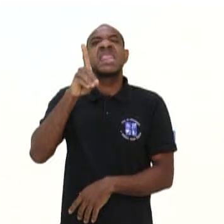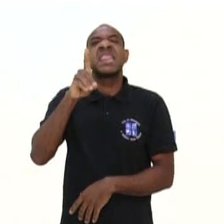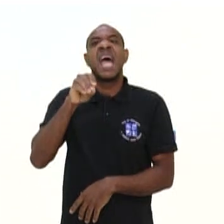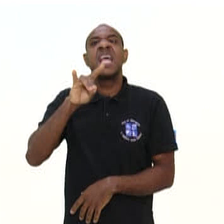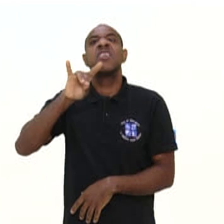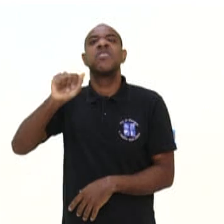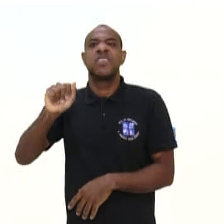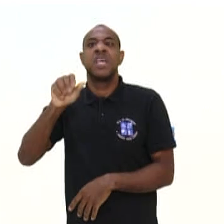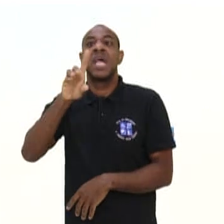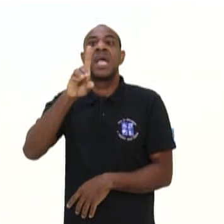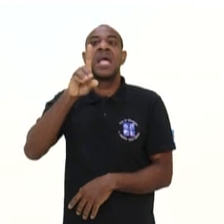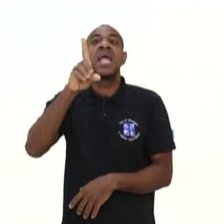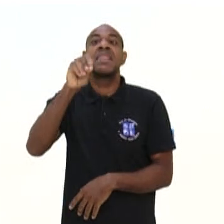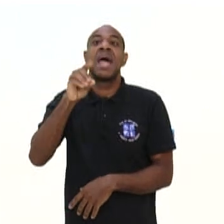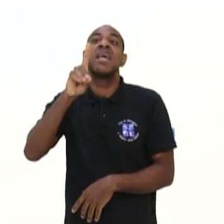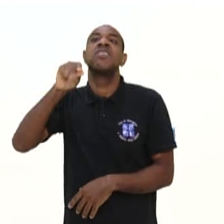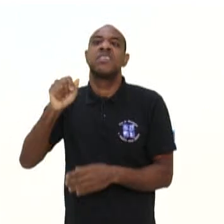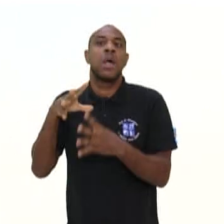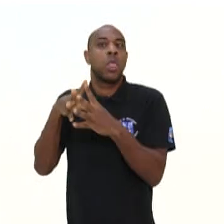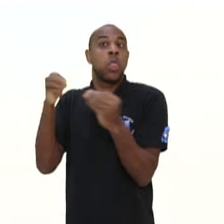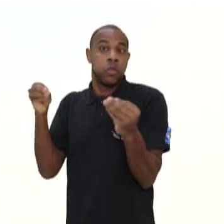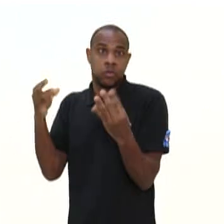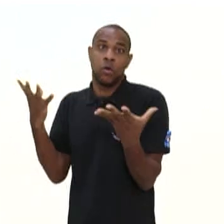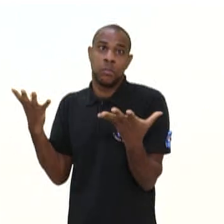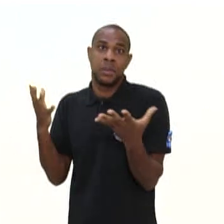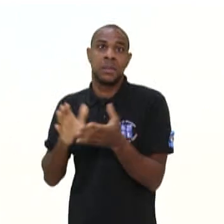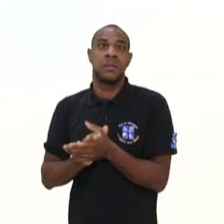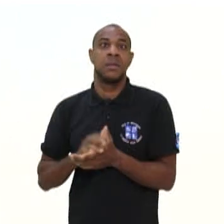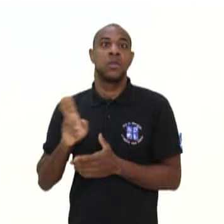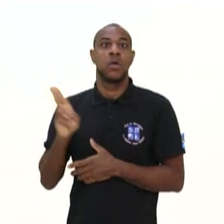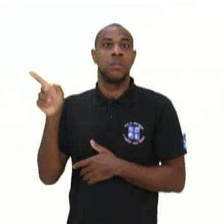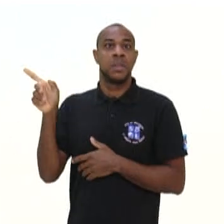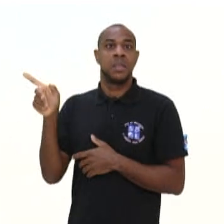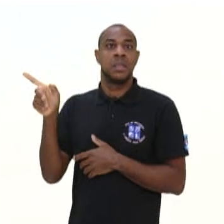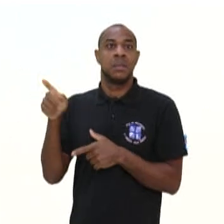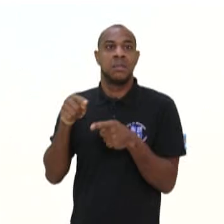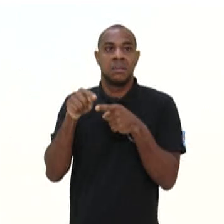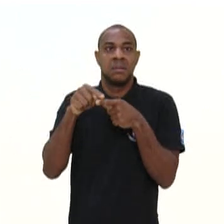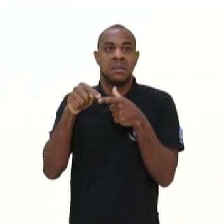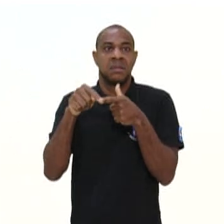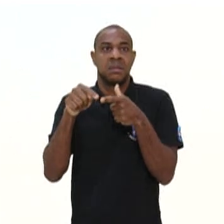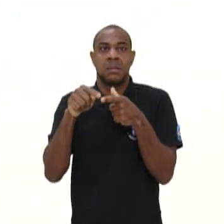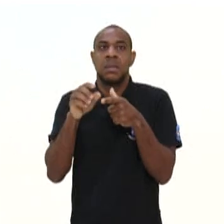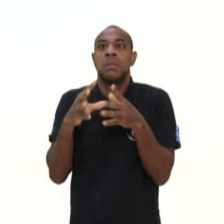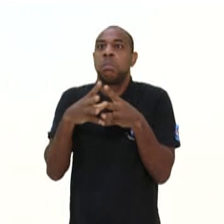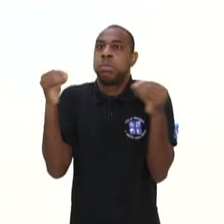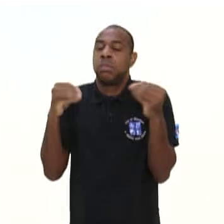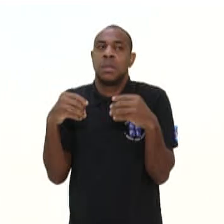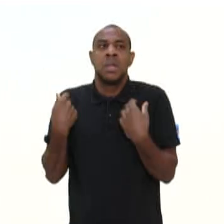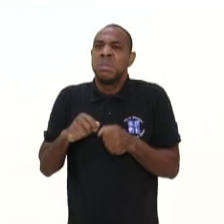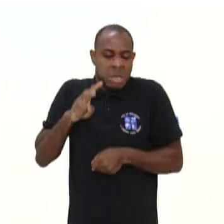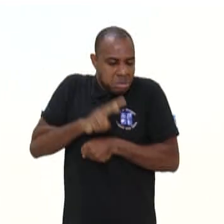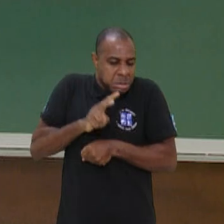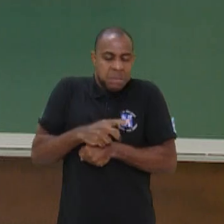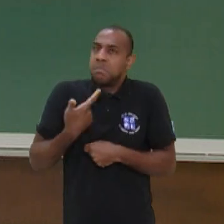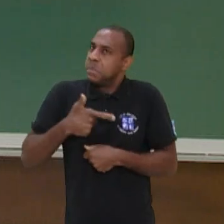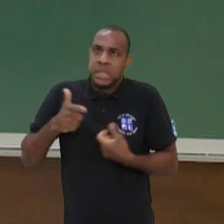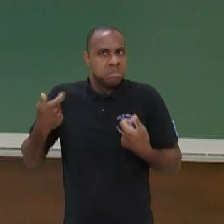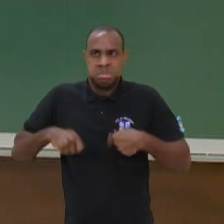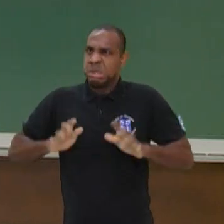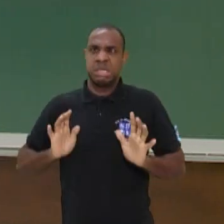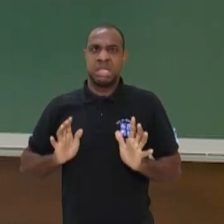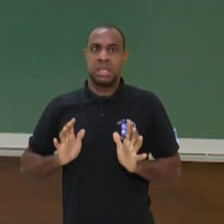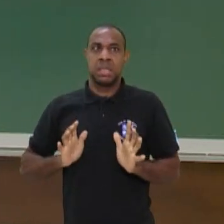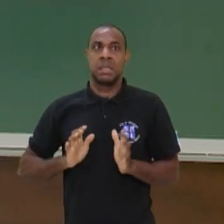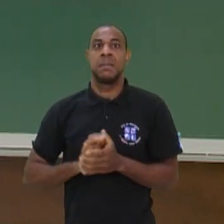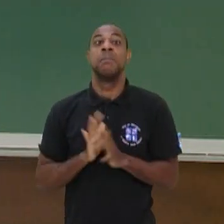dias. Aqui um detalhe, a gente chama de cancro duro, Ela desaparece sozinha, não precisa de tratamento, nada, mas aí que